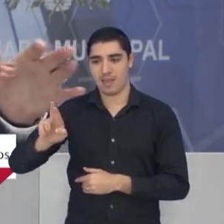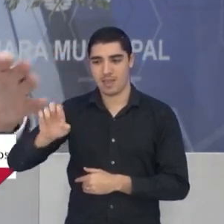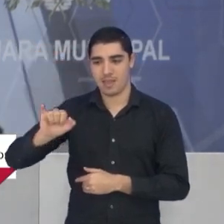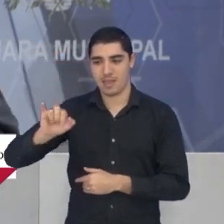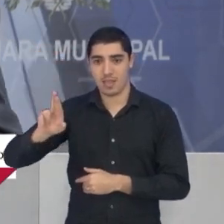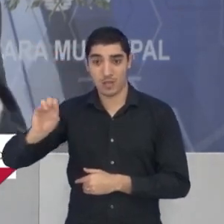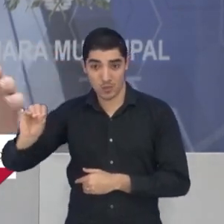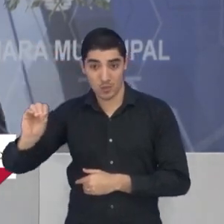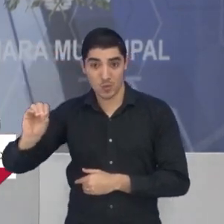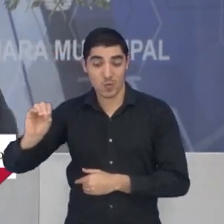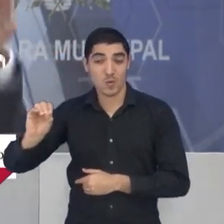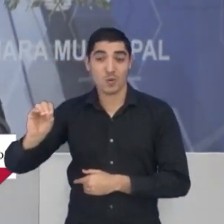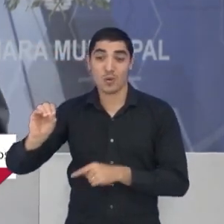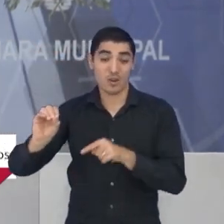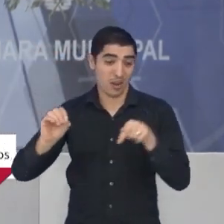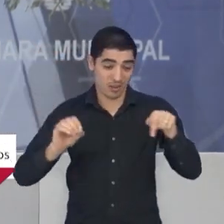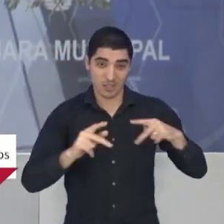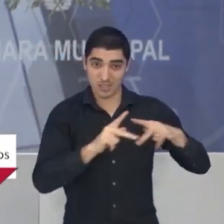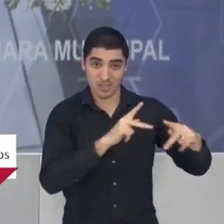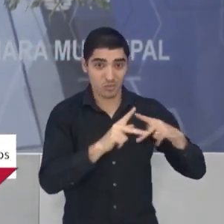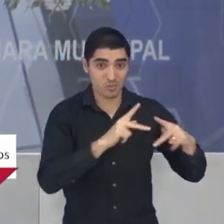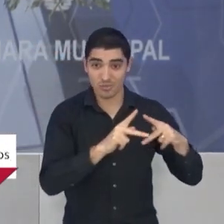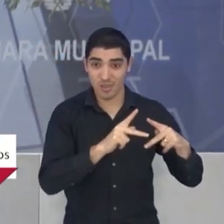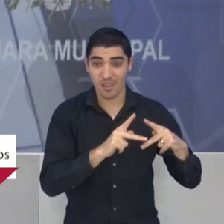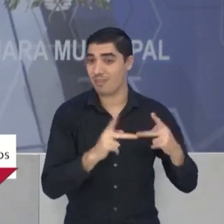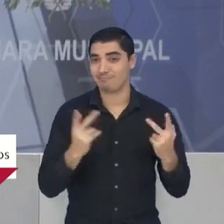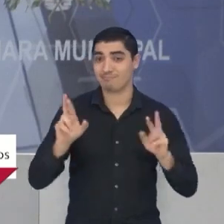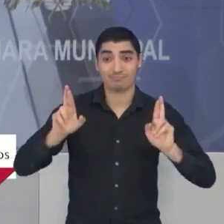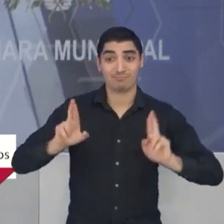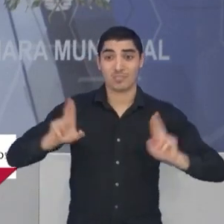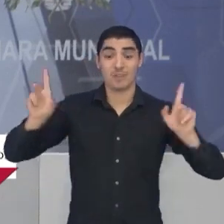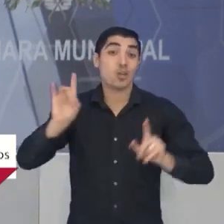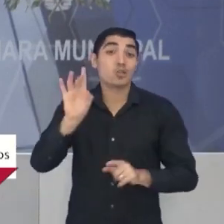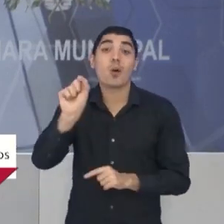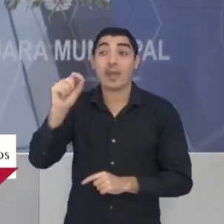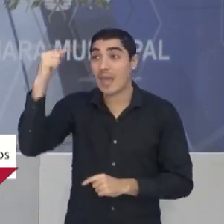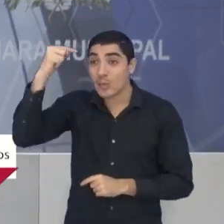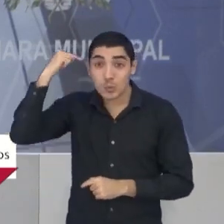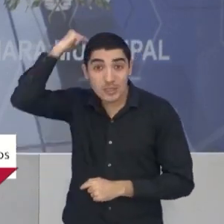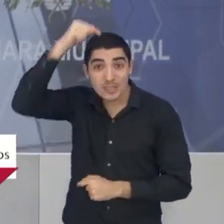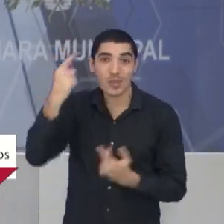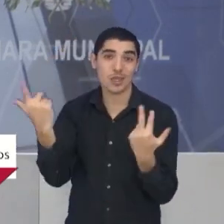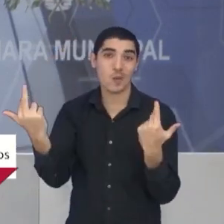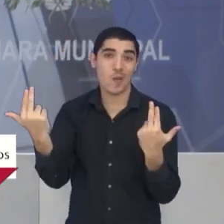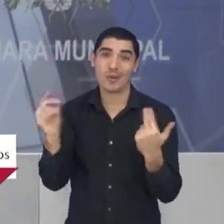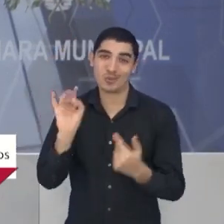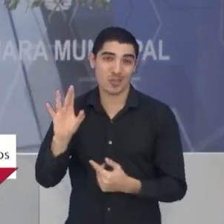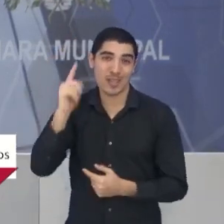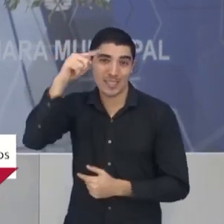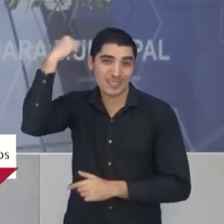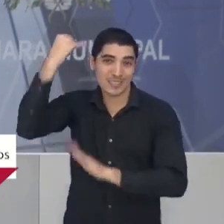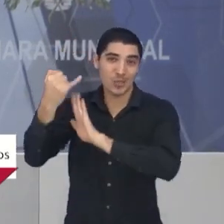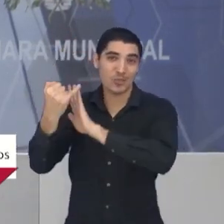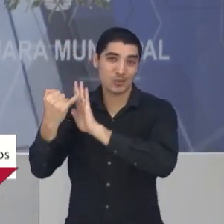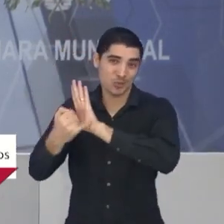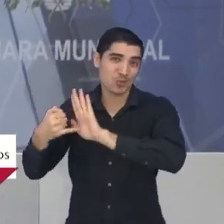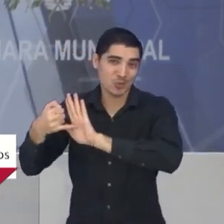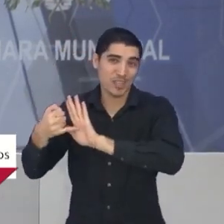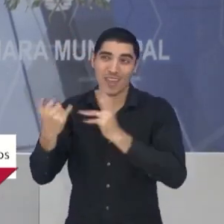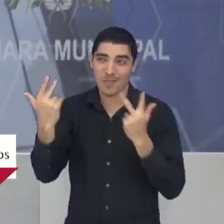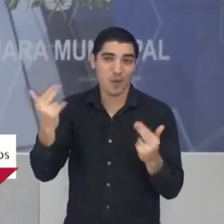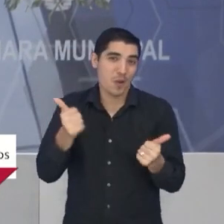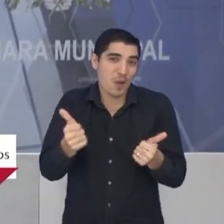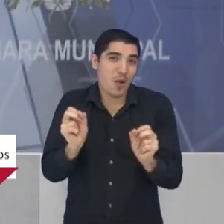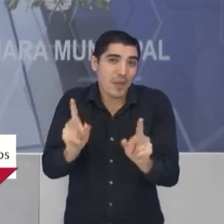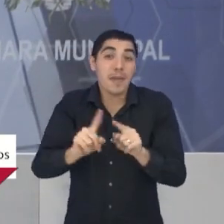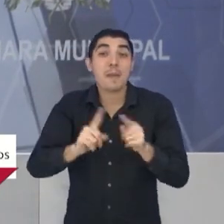santo só mas fora isso são realidades completamente diferentes não é totalmente diferentes mas será que você pode